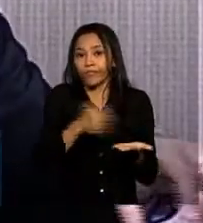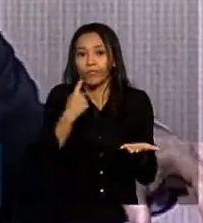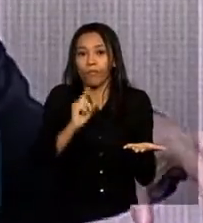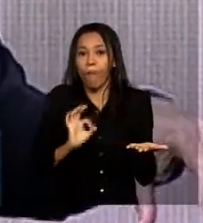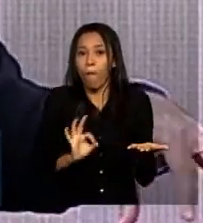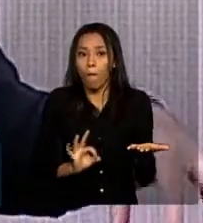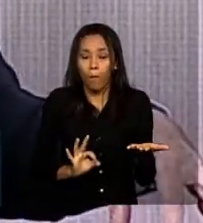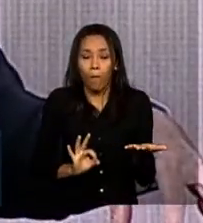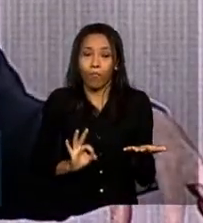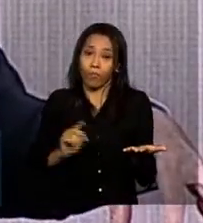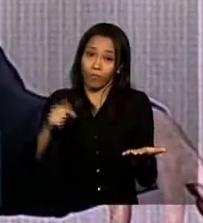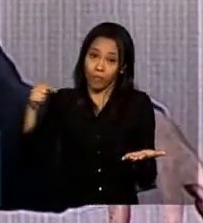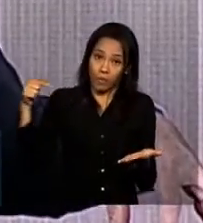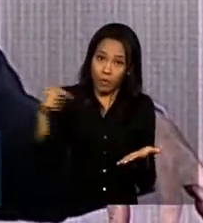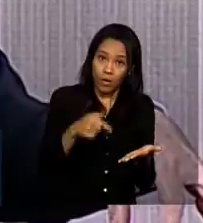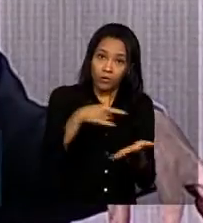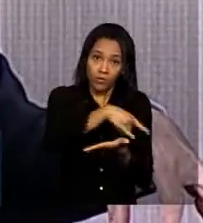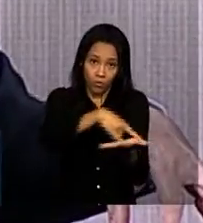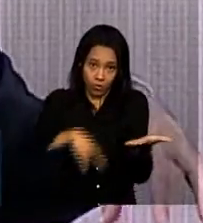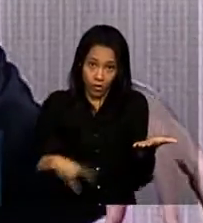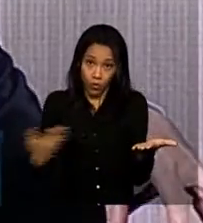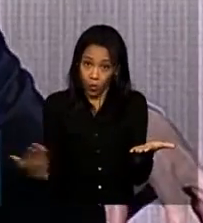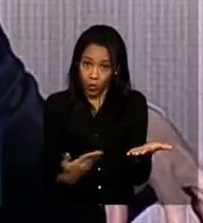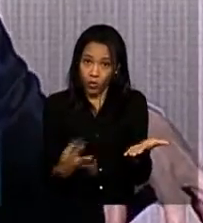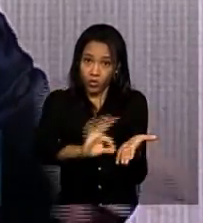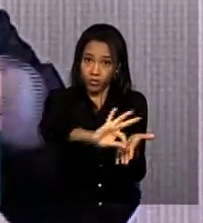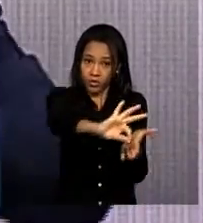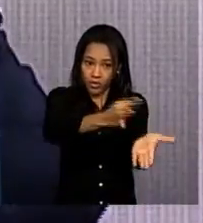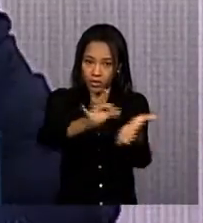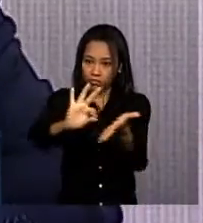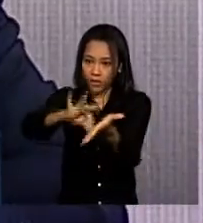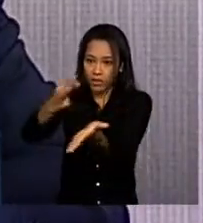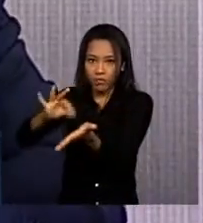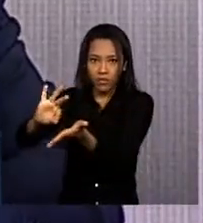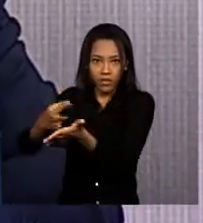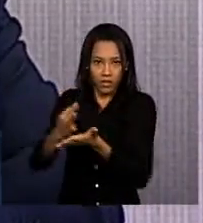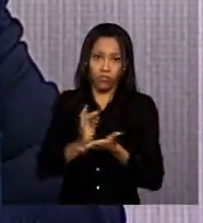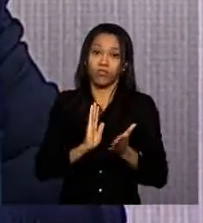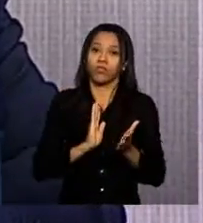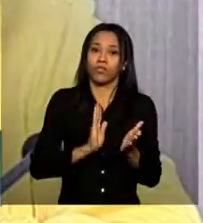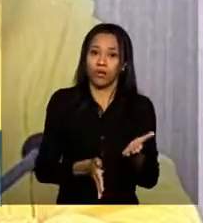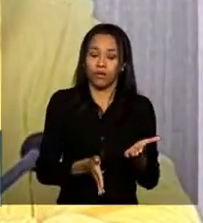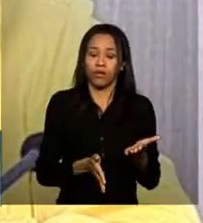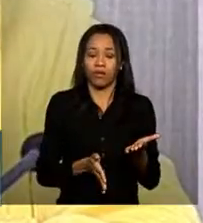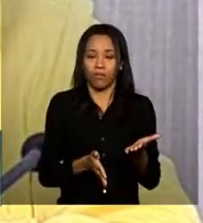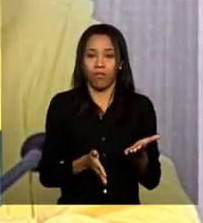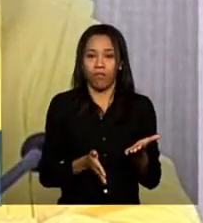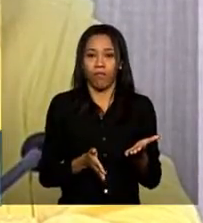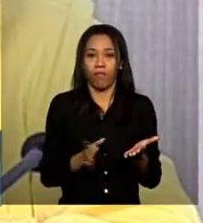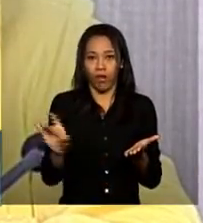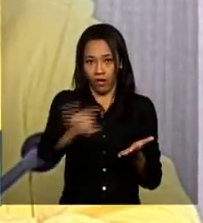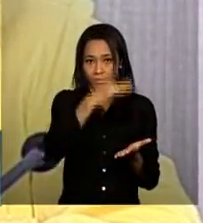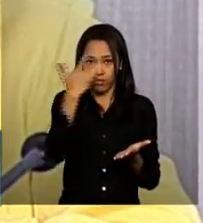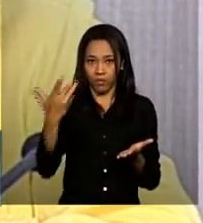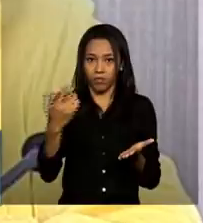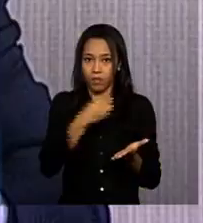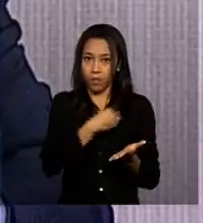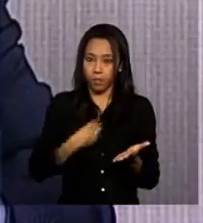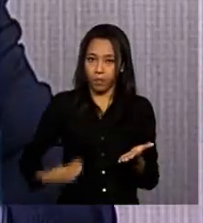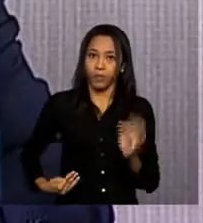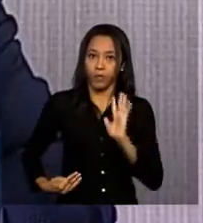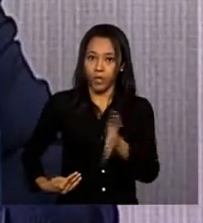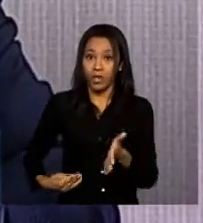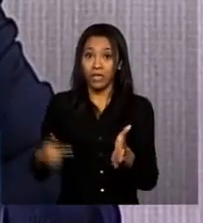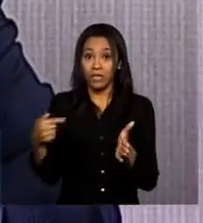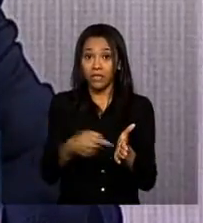que esta portaria que nós acabamos, interministerial, que nós acabamos de assinar, que vai ter uma